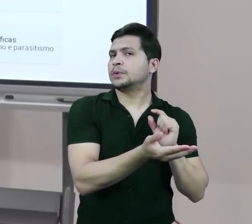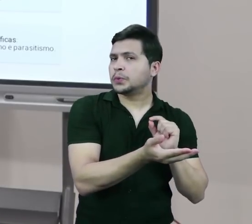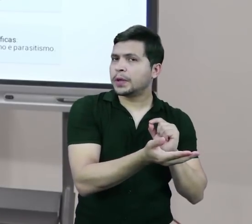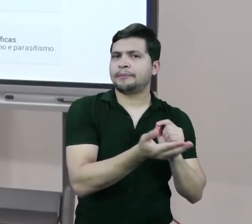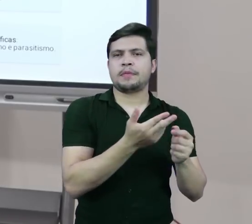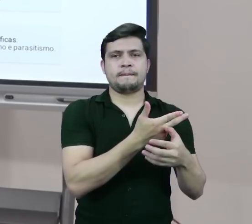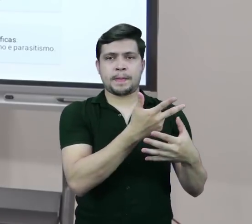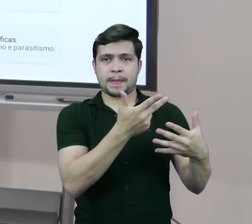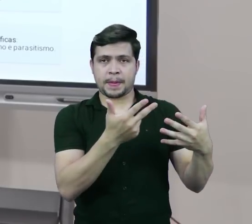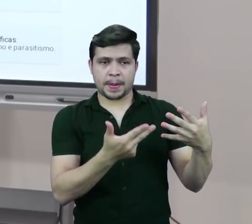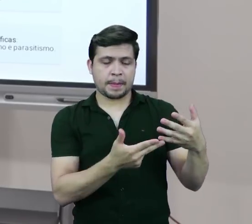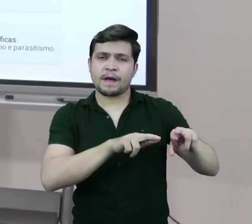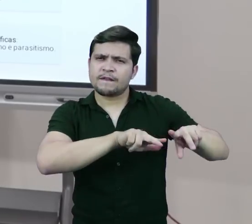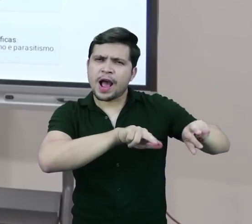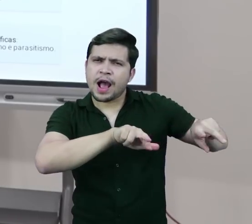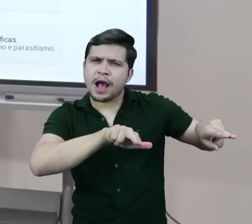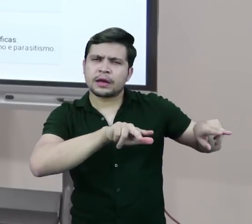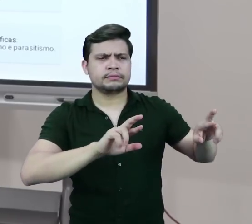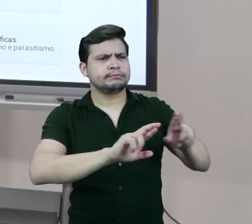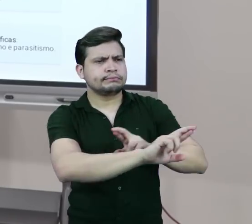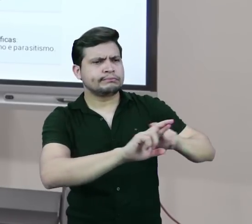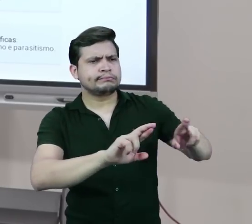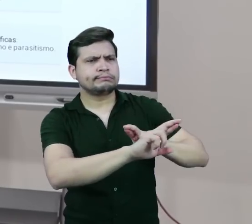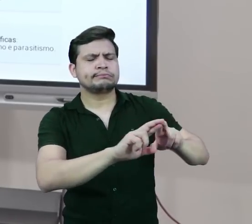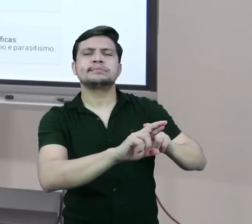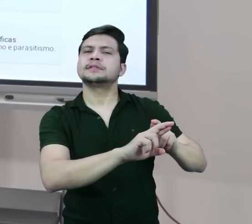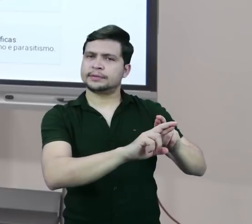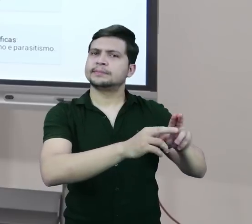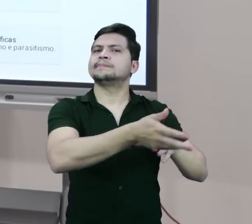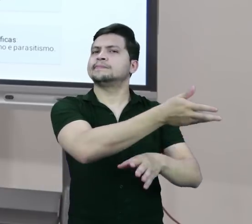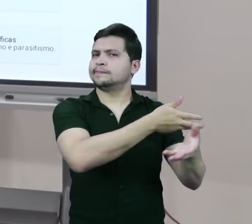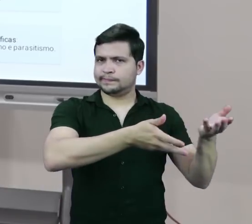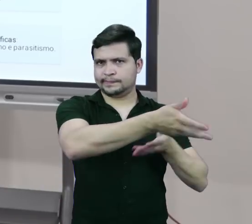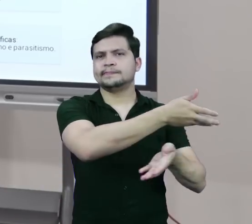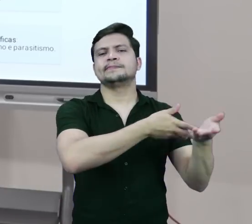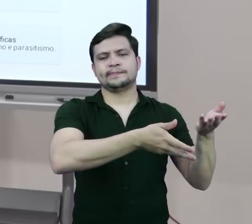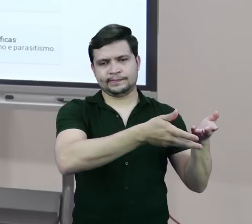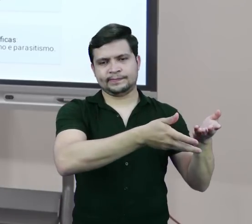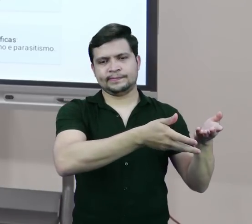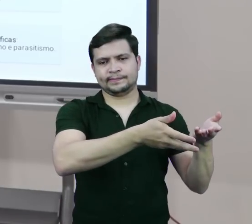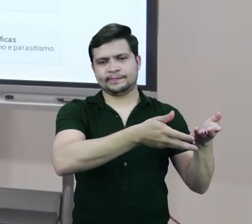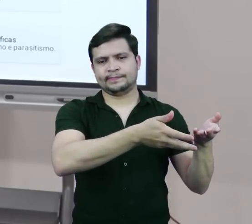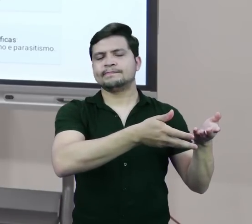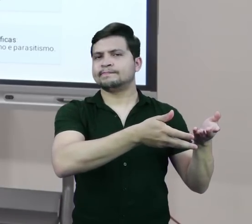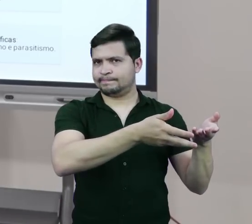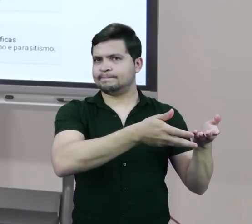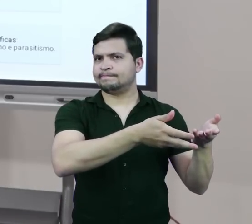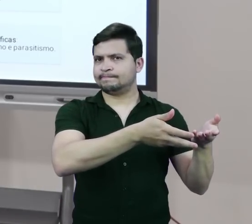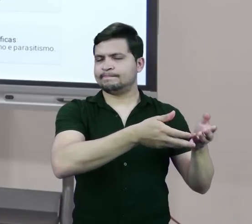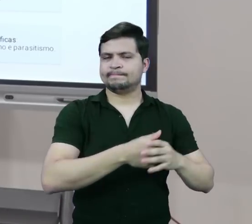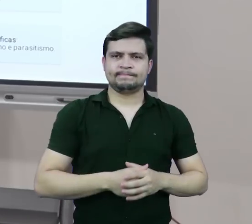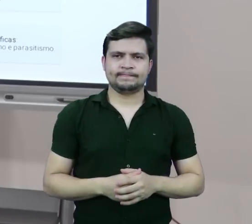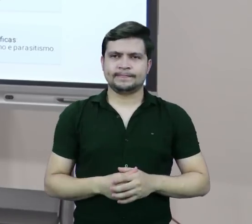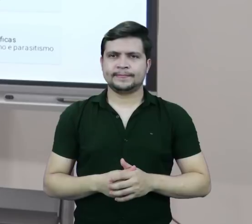interespecíficas, tá? Que são relações entre espécies diferentes, interespecíficas, né? Tem